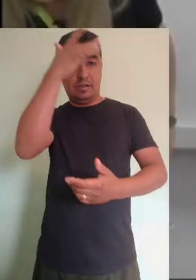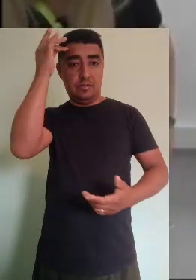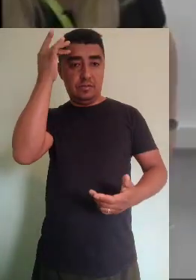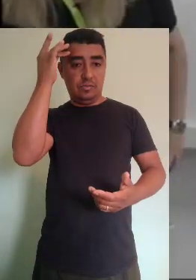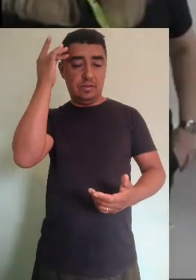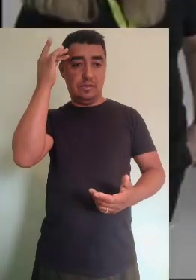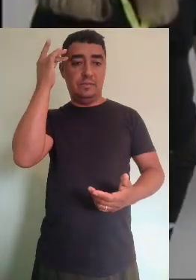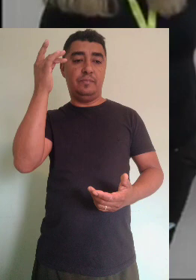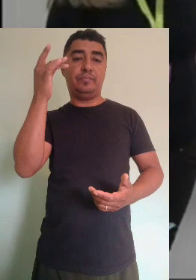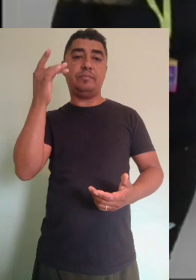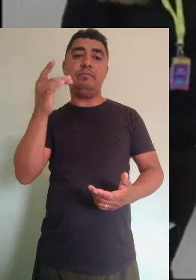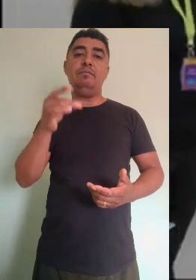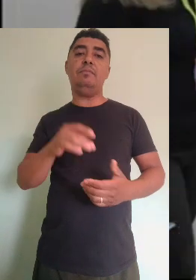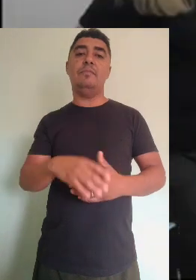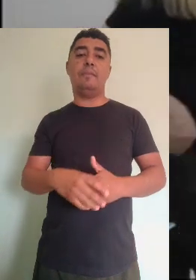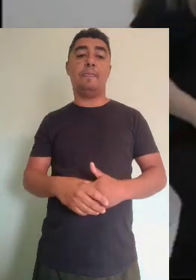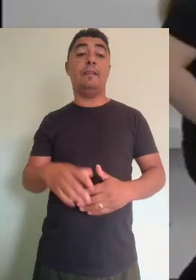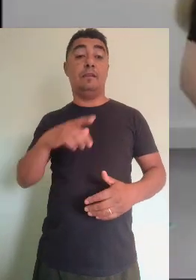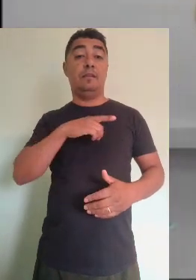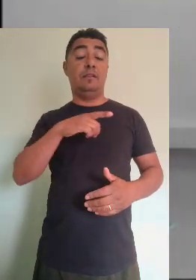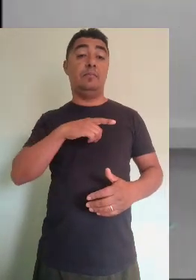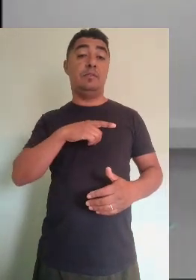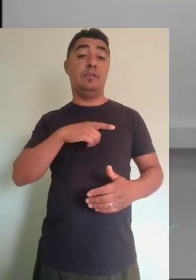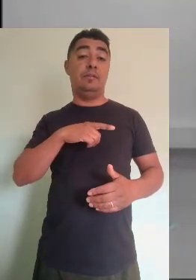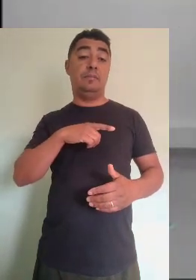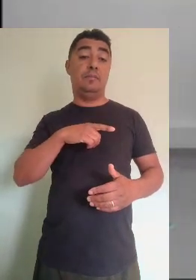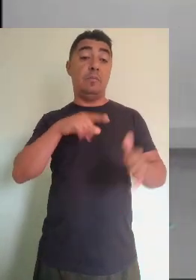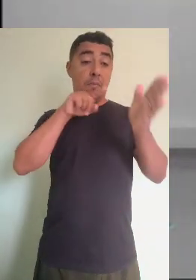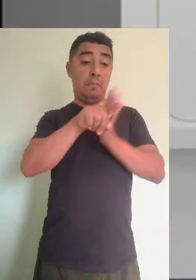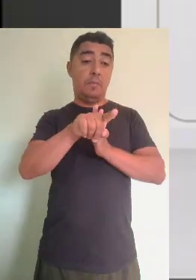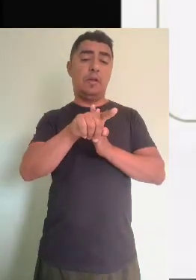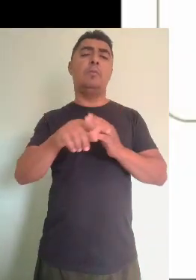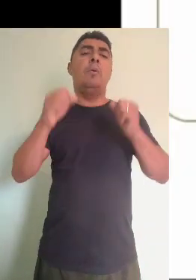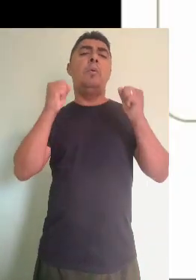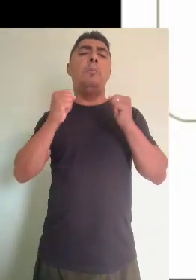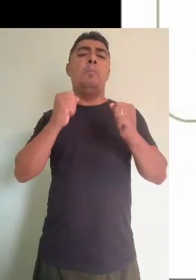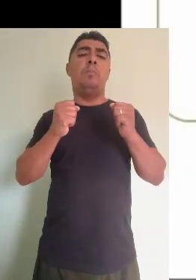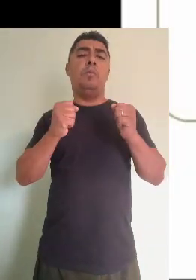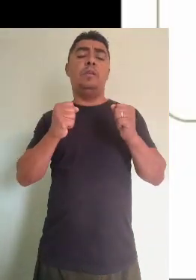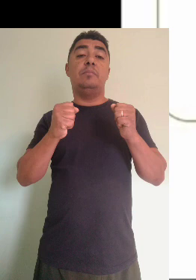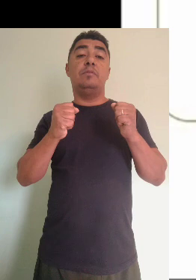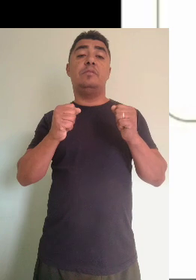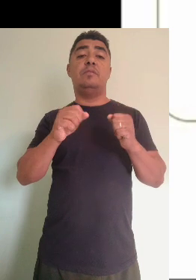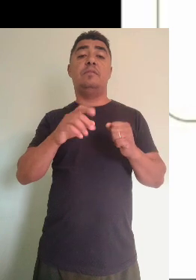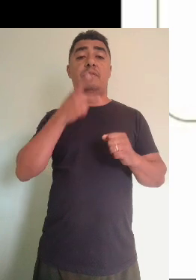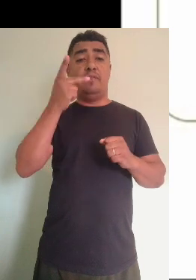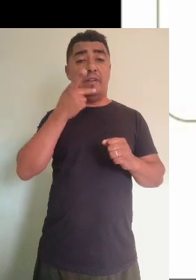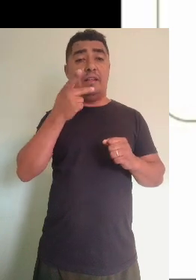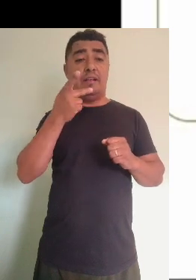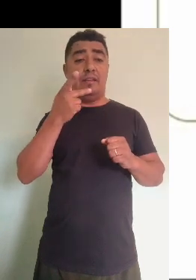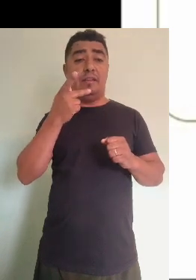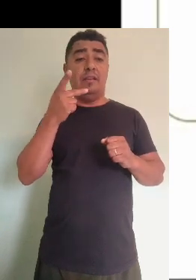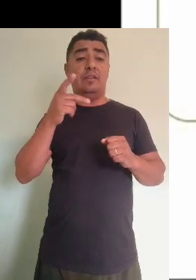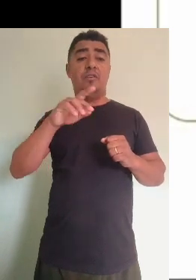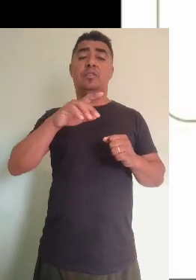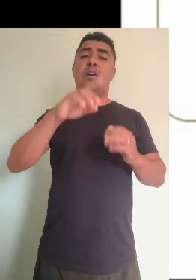Temos aqui abaixo uma questão que fica para a lição de casa, tá? Podemos dizer que a Declaração dos Direitos do Homem e do Cidadão